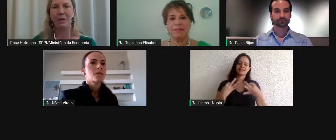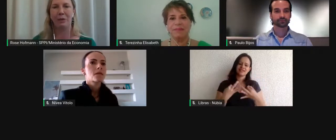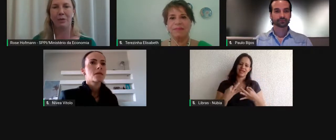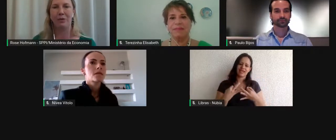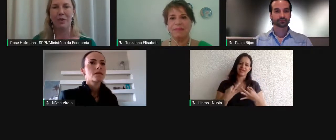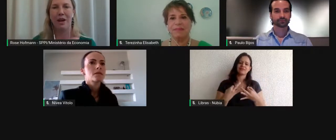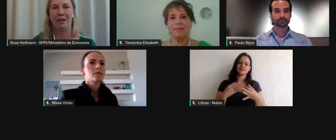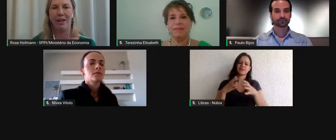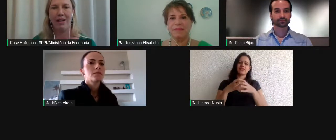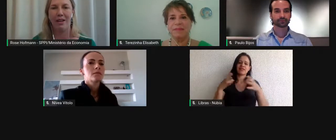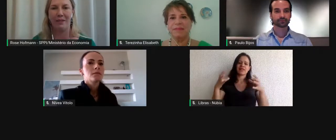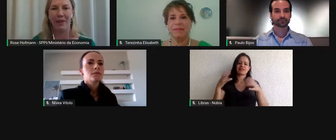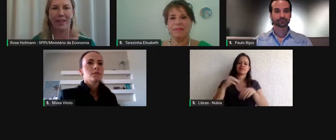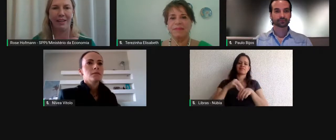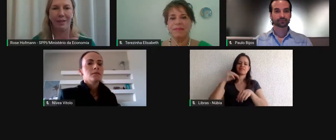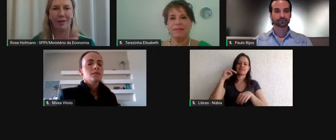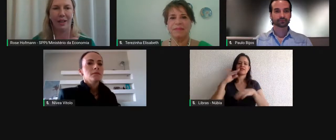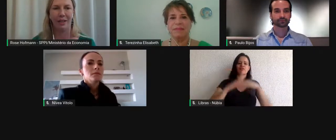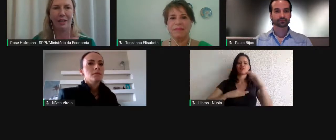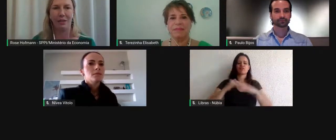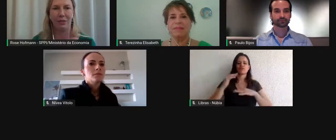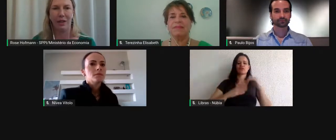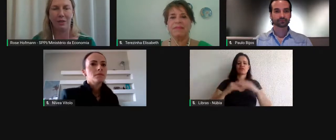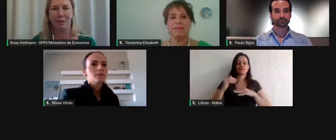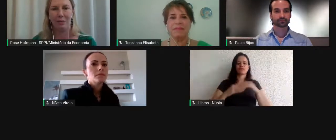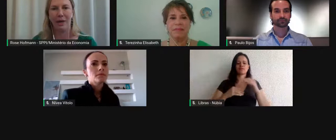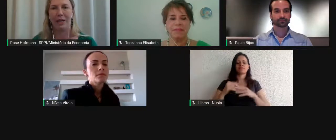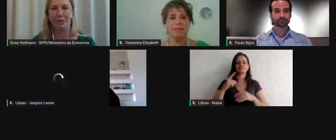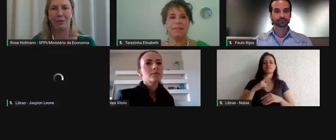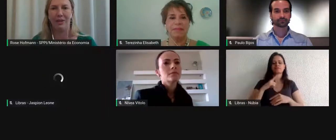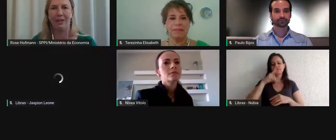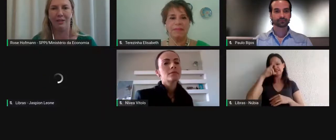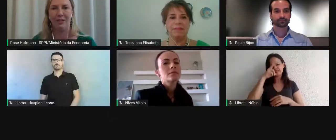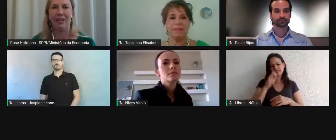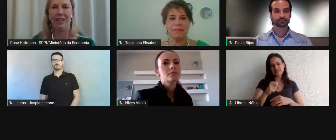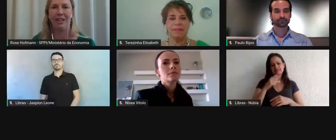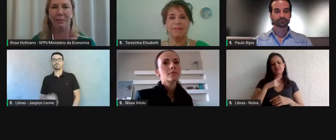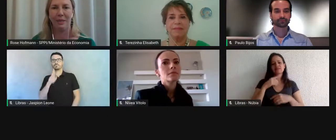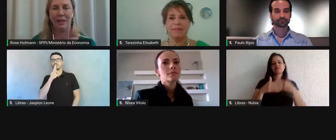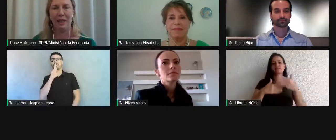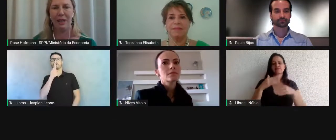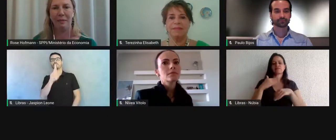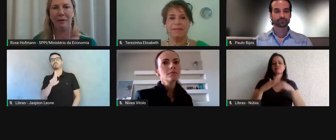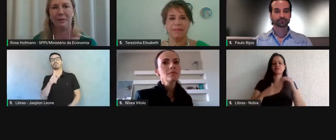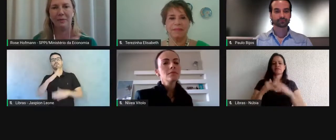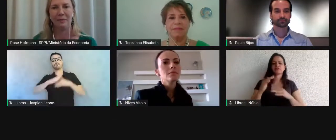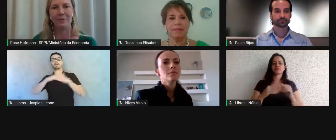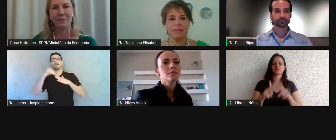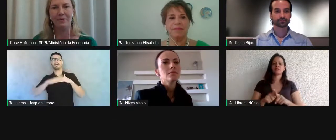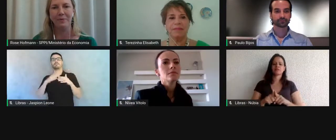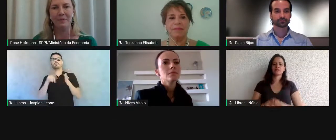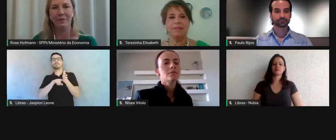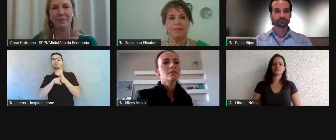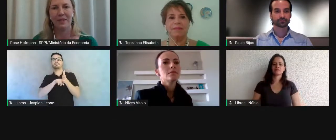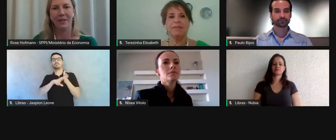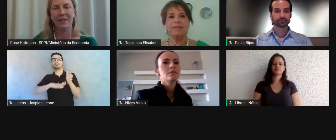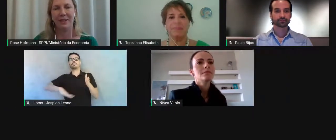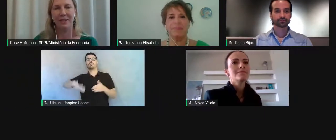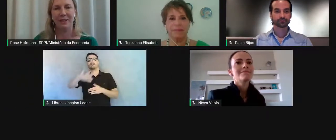grandeza do mestrado profissional, é intensificar esses resultados práticos, né, da pesquisa acadêmica.